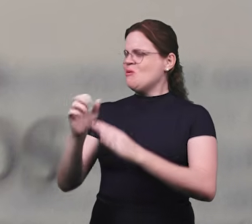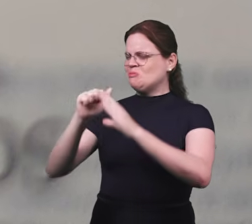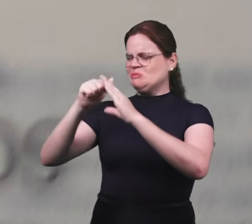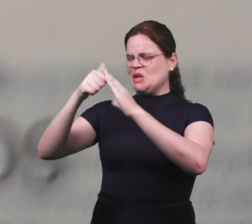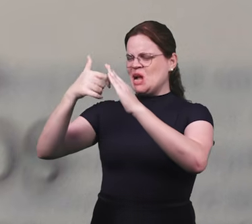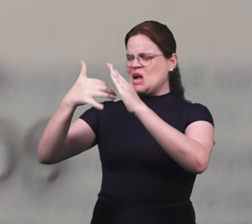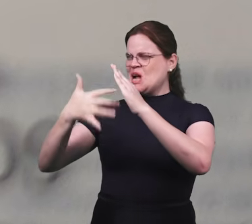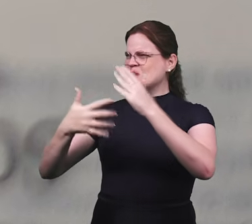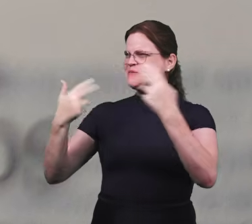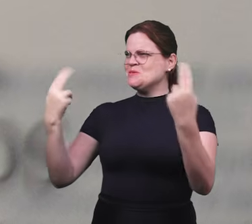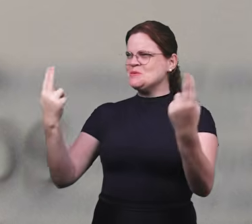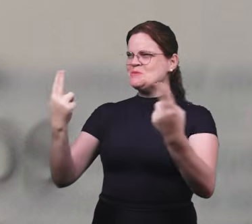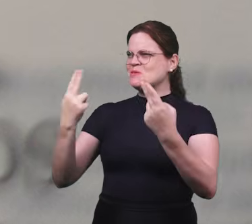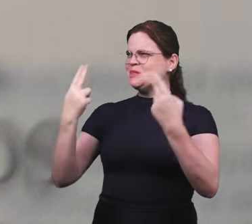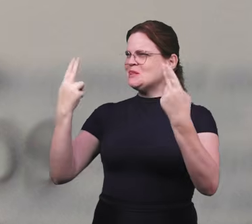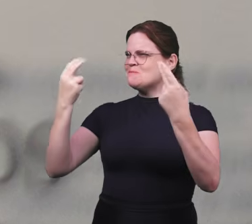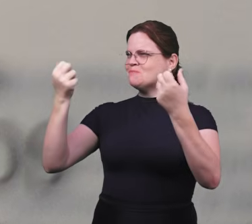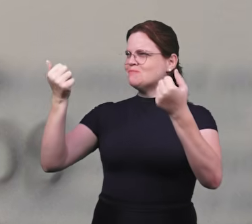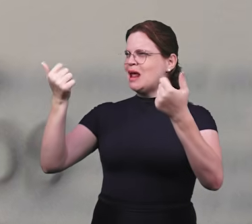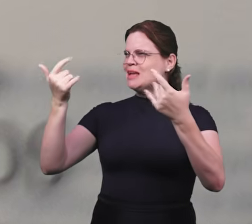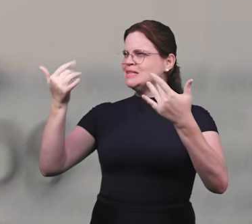fidelidade ao redor de ti.